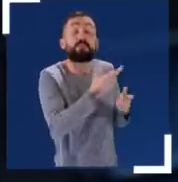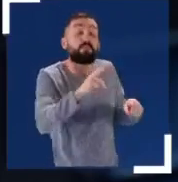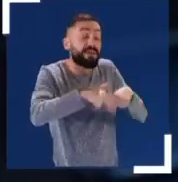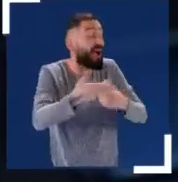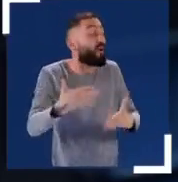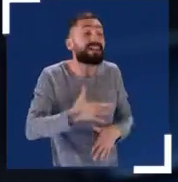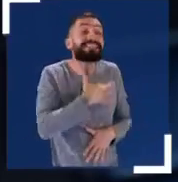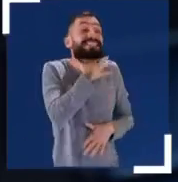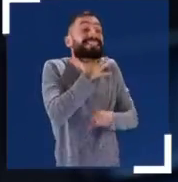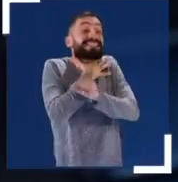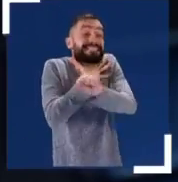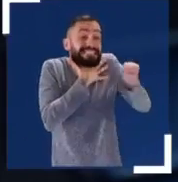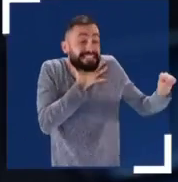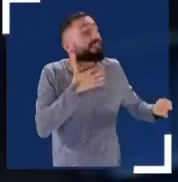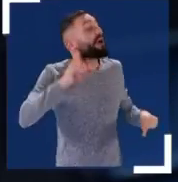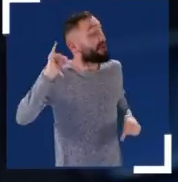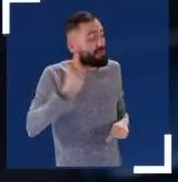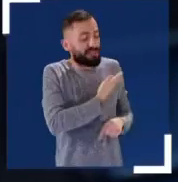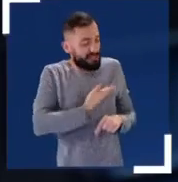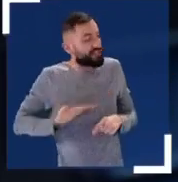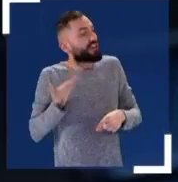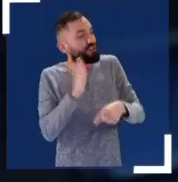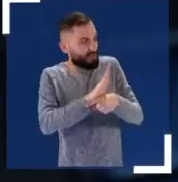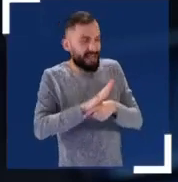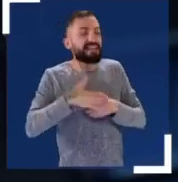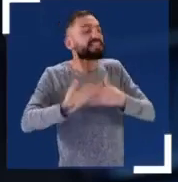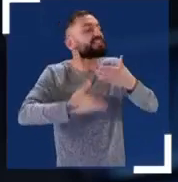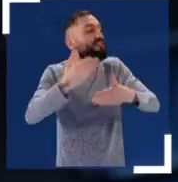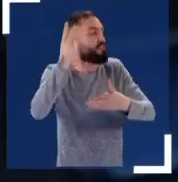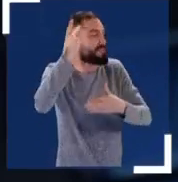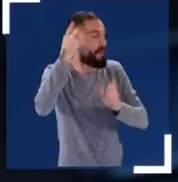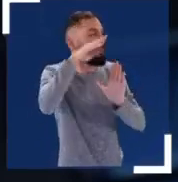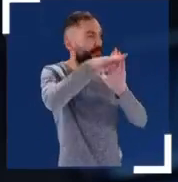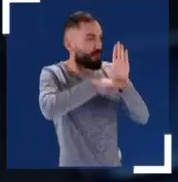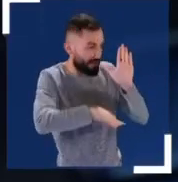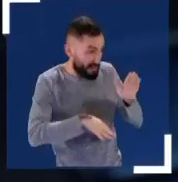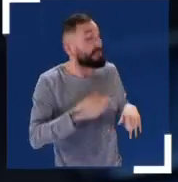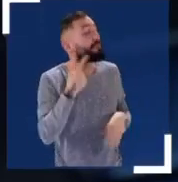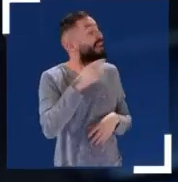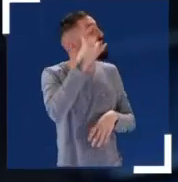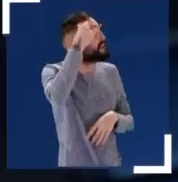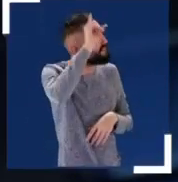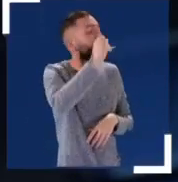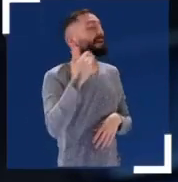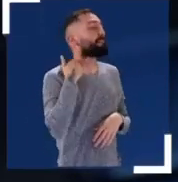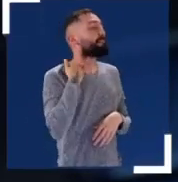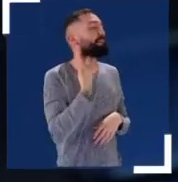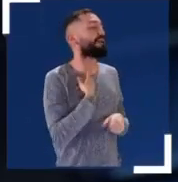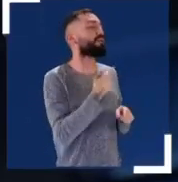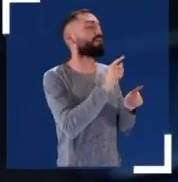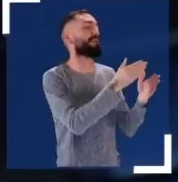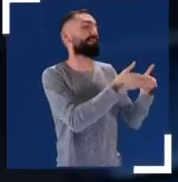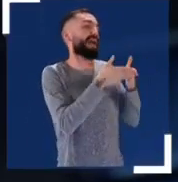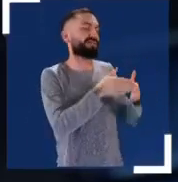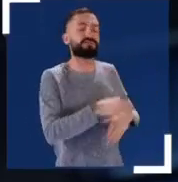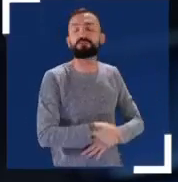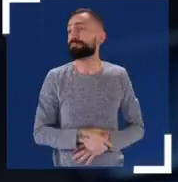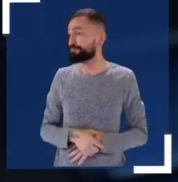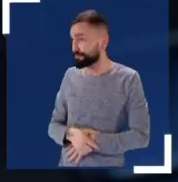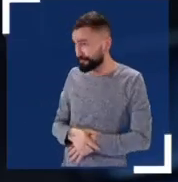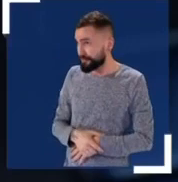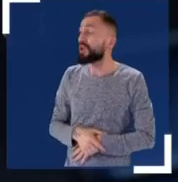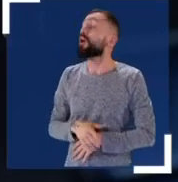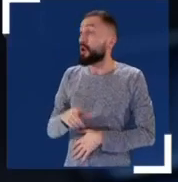precisamos ajudá-las financeiramente pela Desenvolve São Paulo para elas saírem do empréstimo bancário e ter vida própria. O Hospital do Idoso terá o nosso apoio.